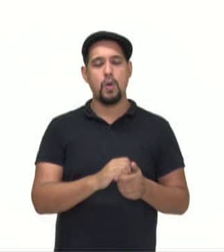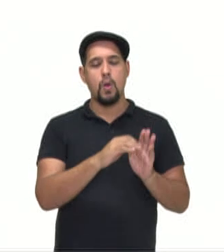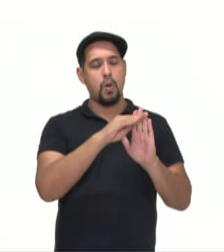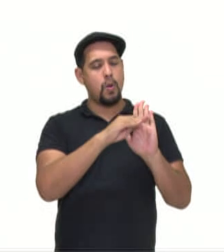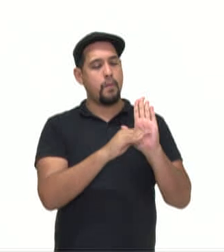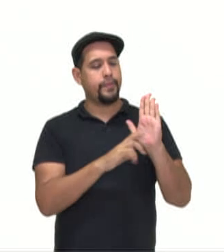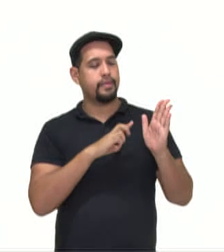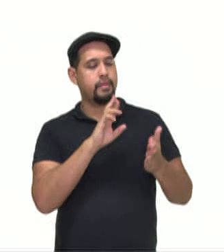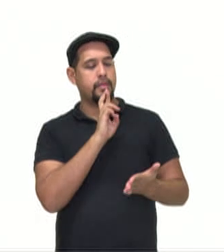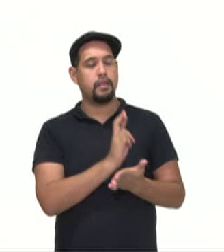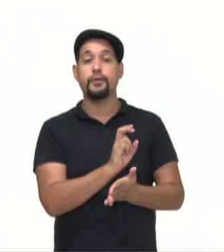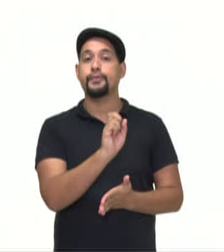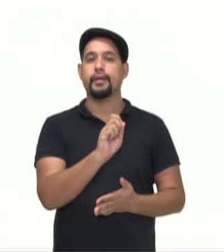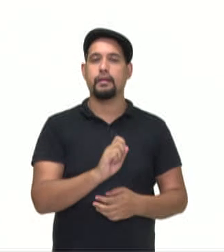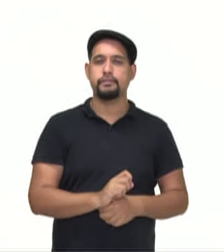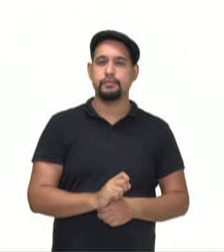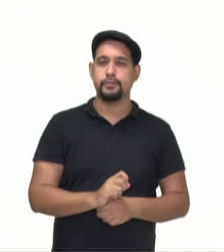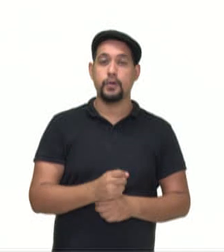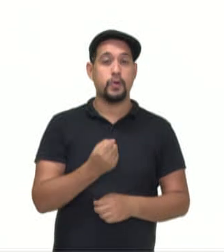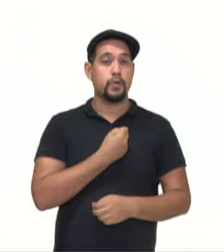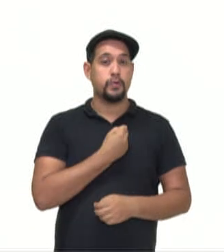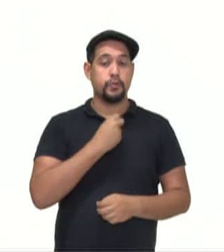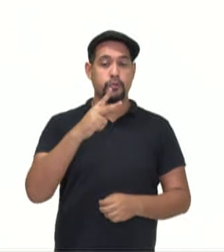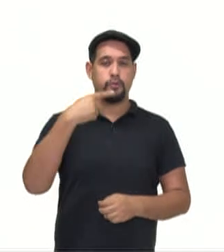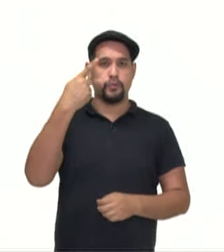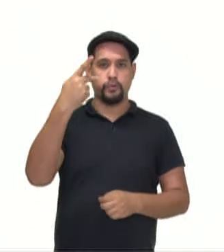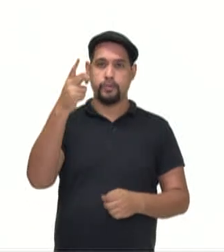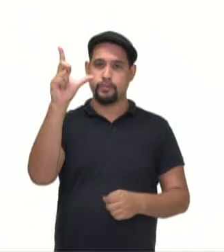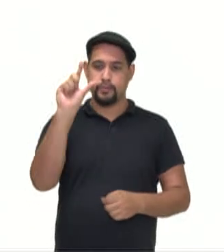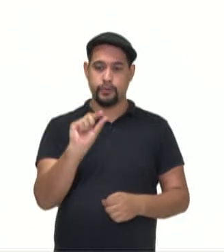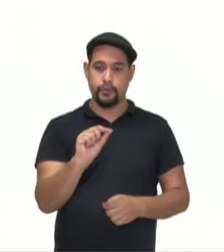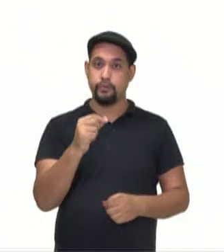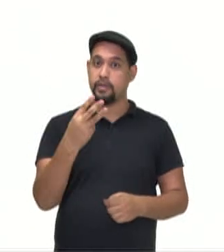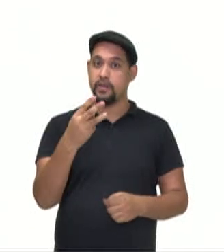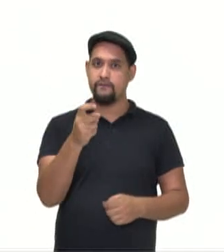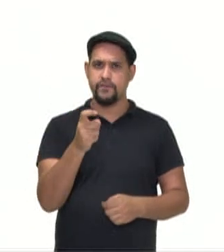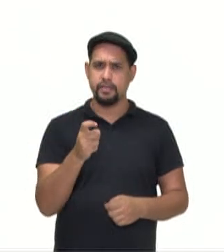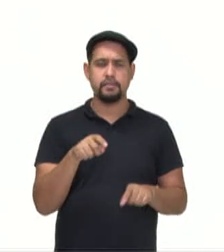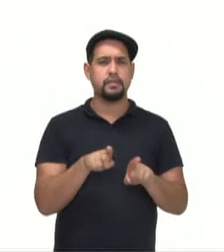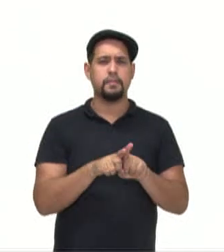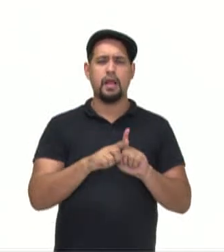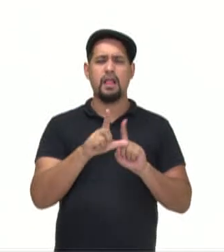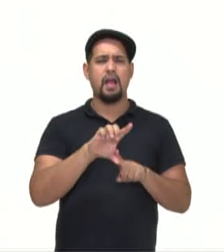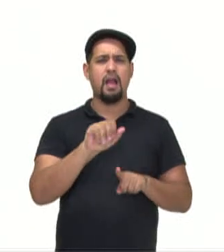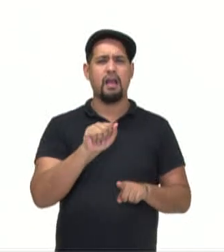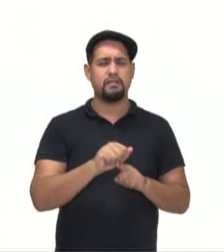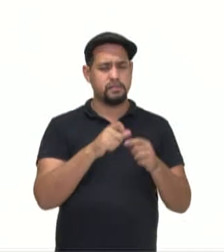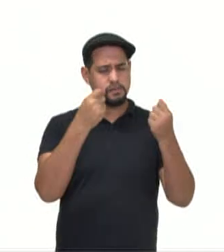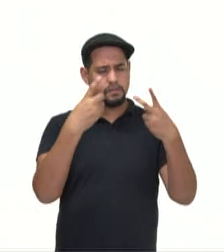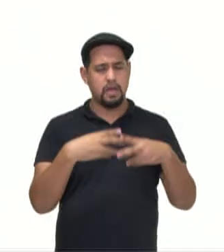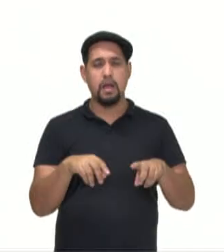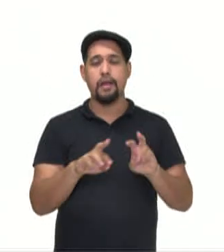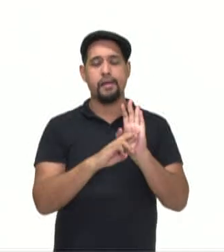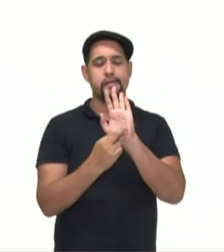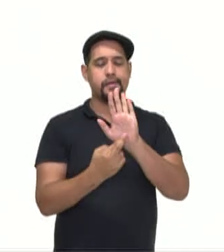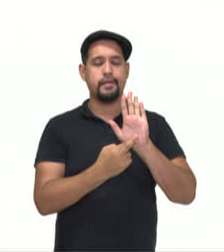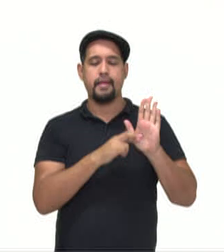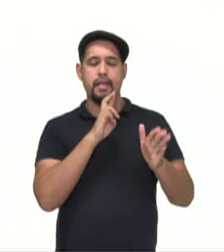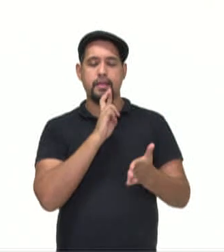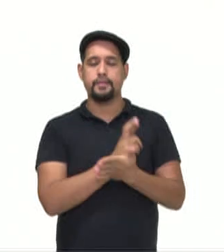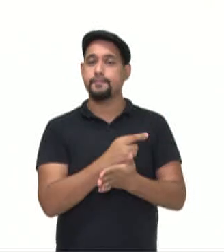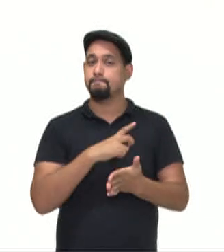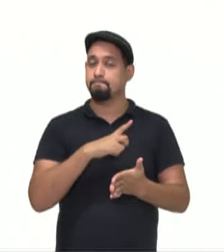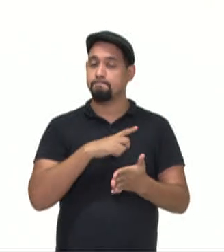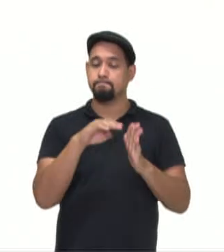como resultado o quadrado do número diminuído de seu triplo. Letra A. Escreva uma expressão que represente o resultado que